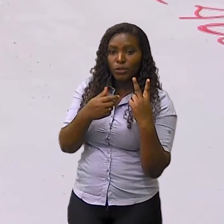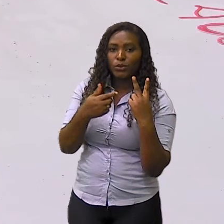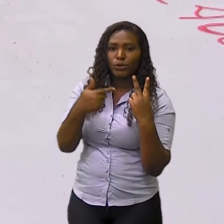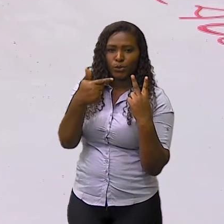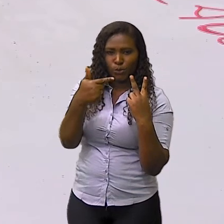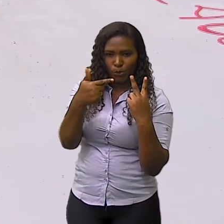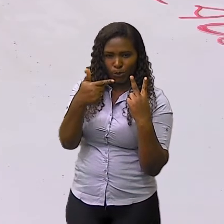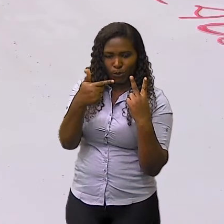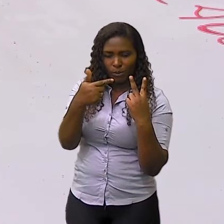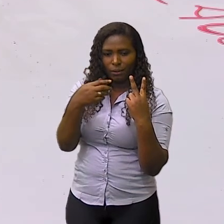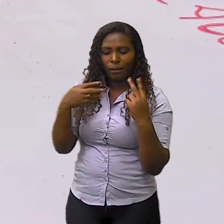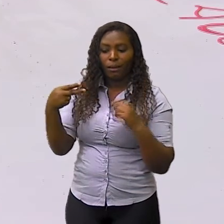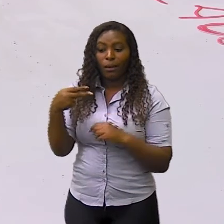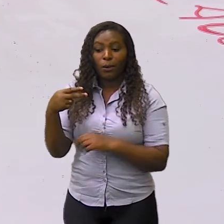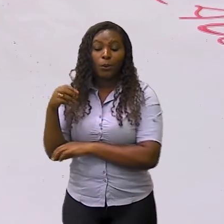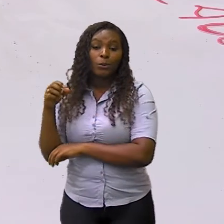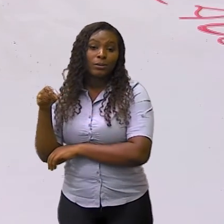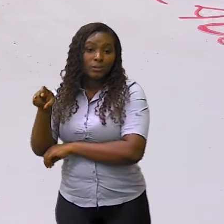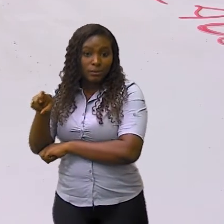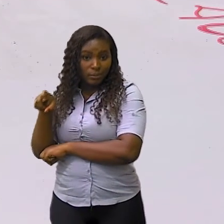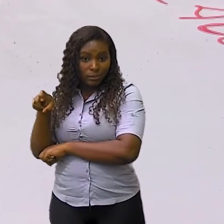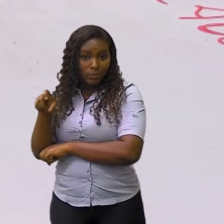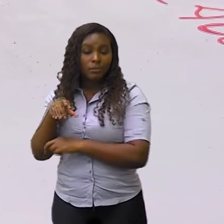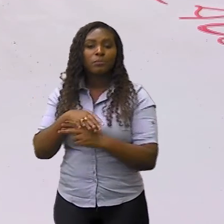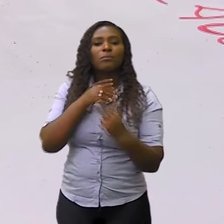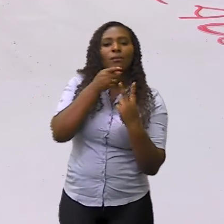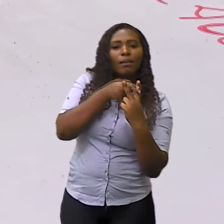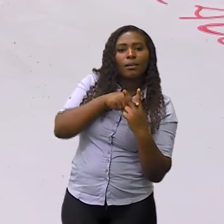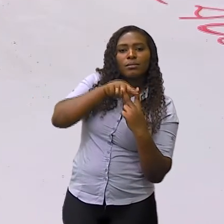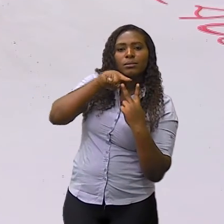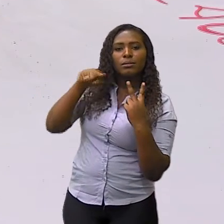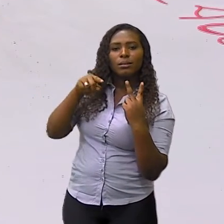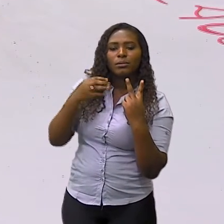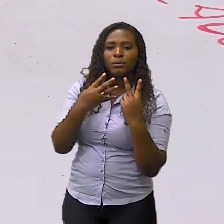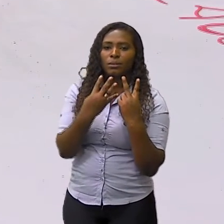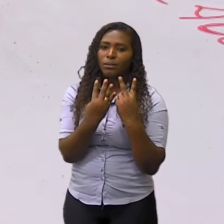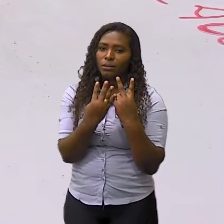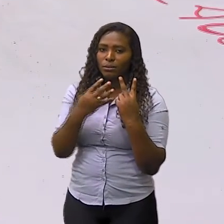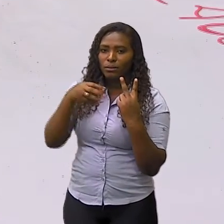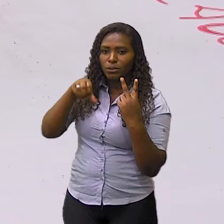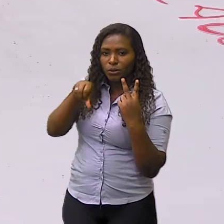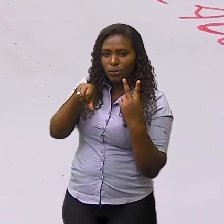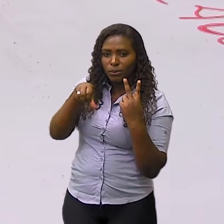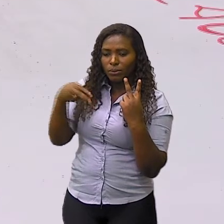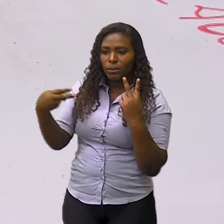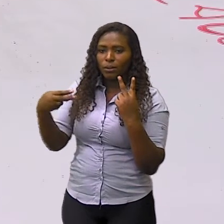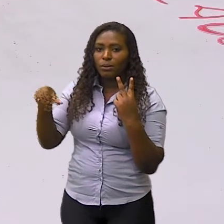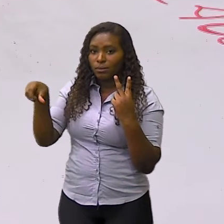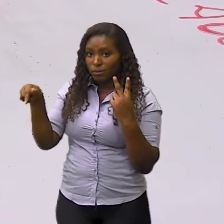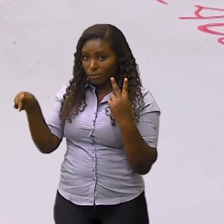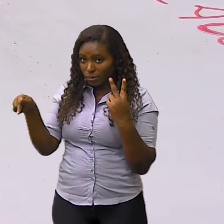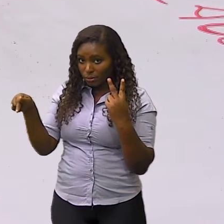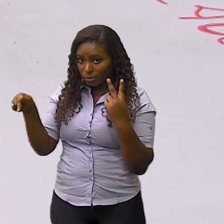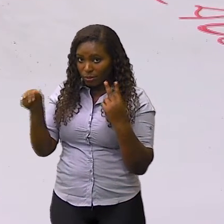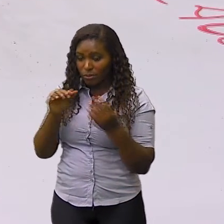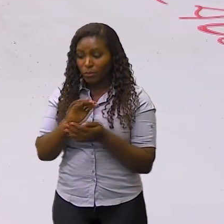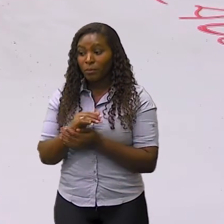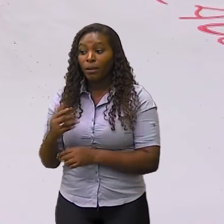menor raiz foi menos 3. E a maior raiz,